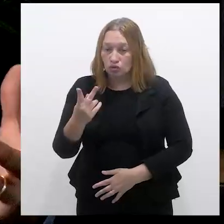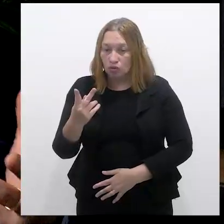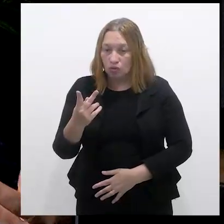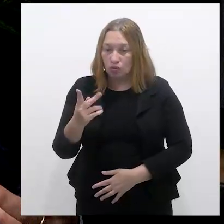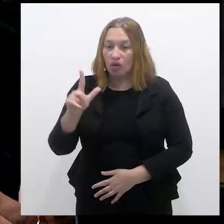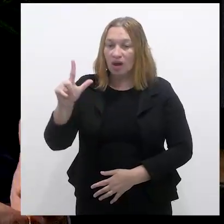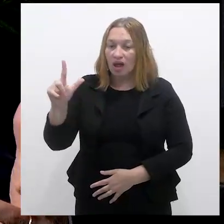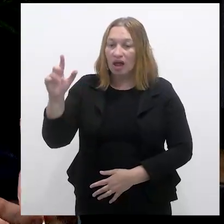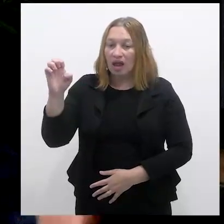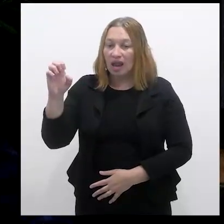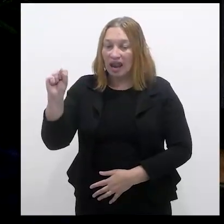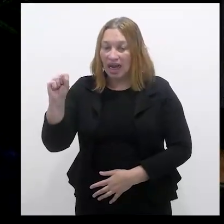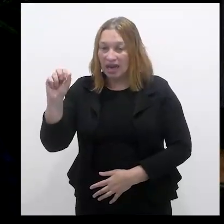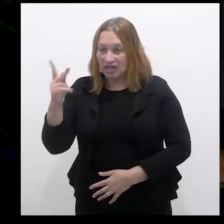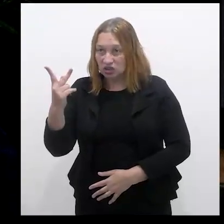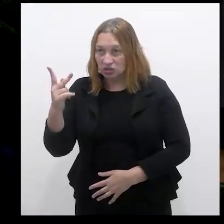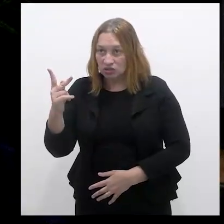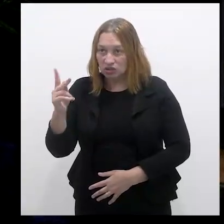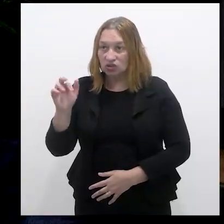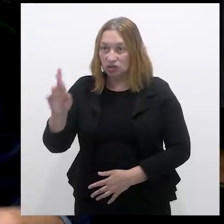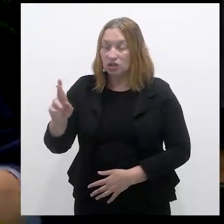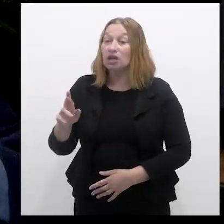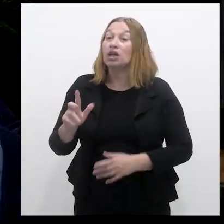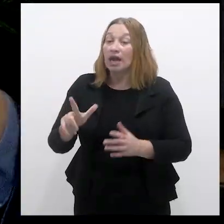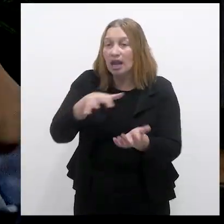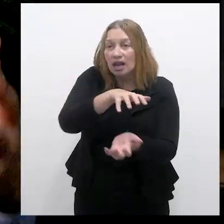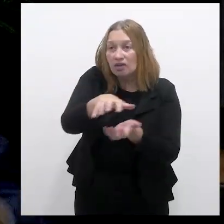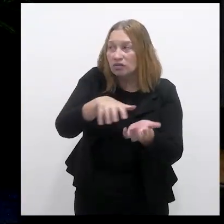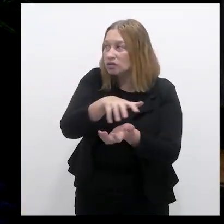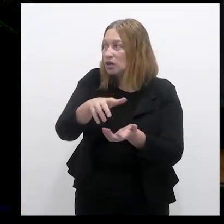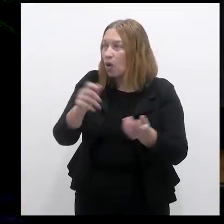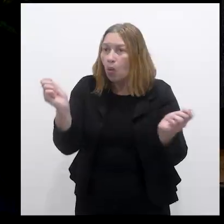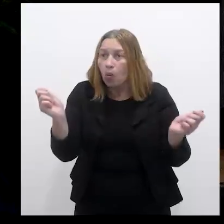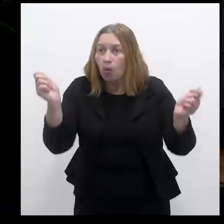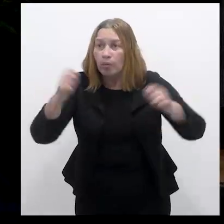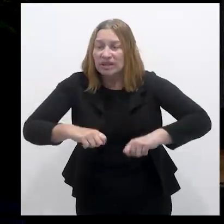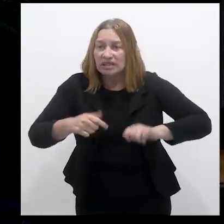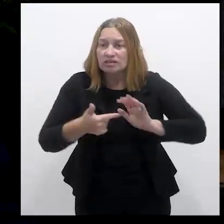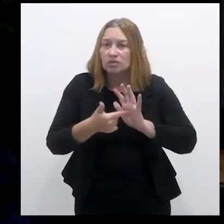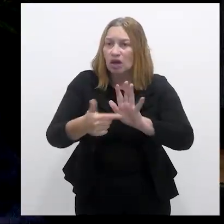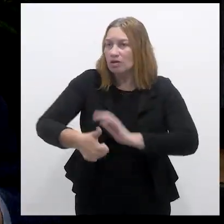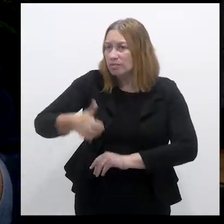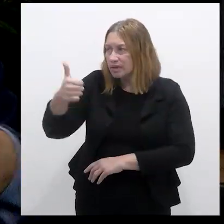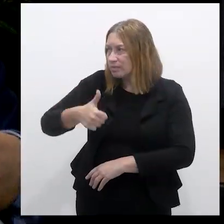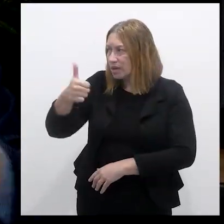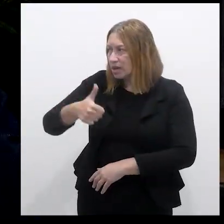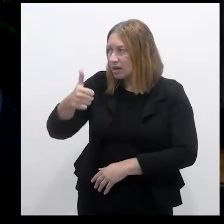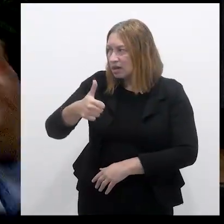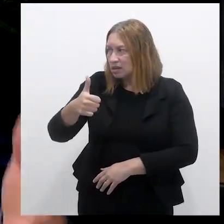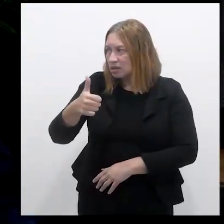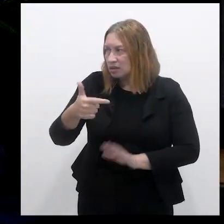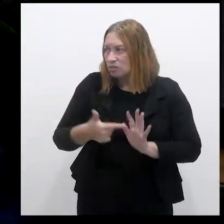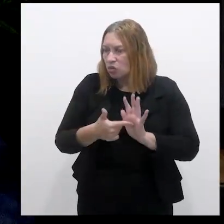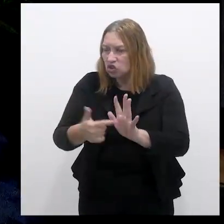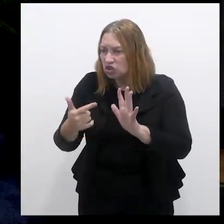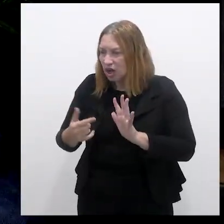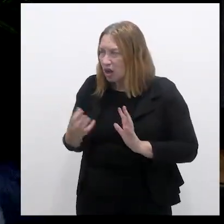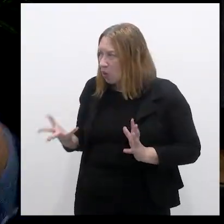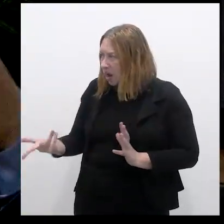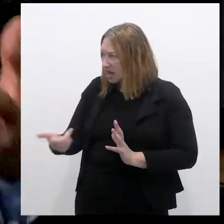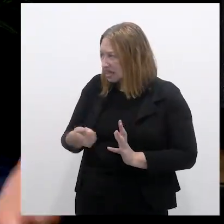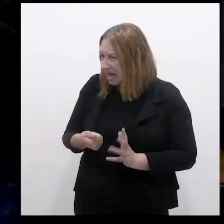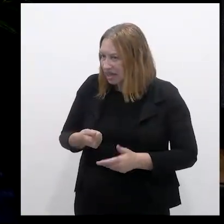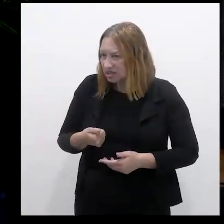aspectos, ele era revolucionário, ele colocou a questão da competência em primeiro lugar, da gente